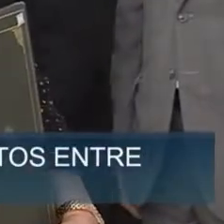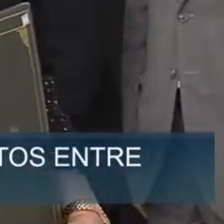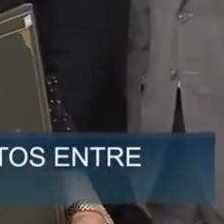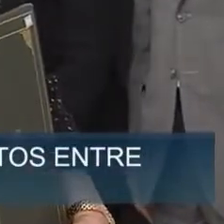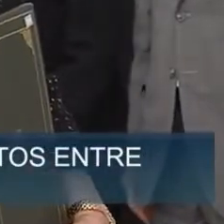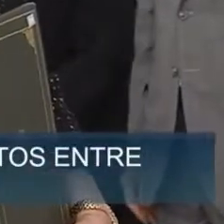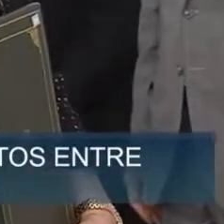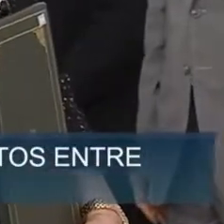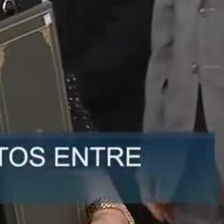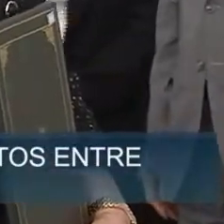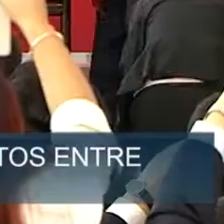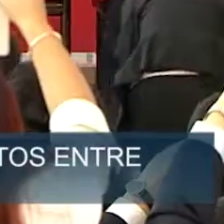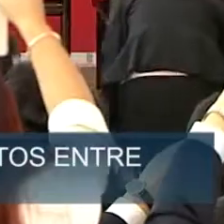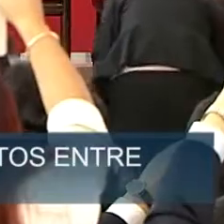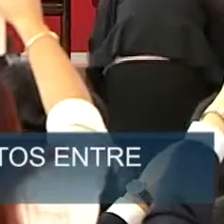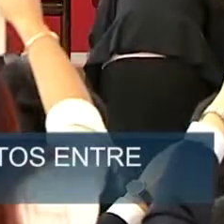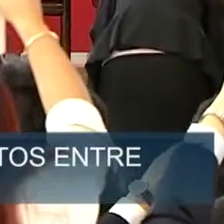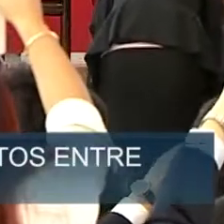Ok.